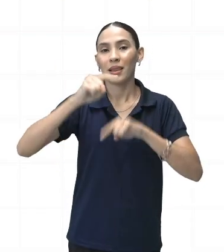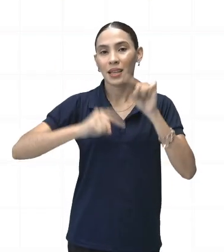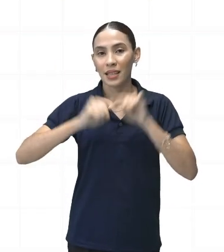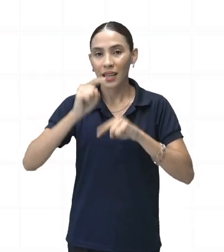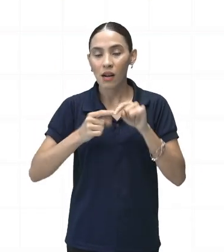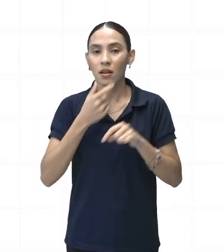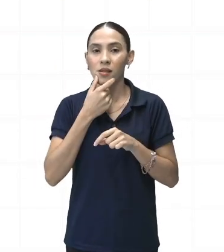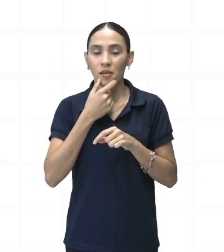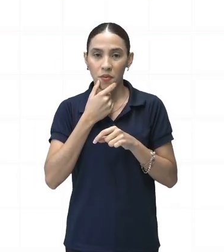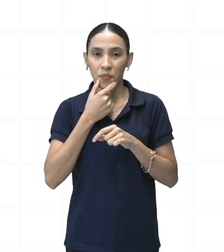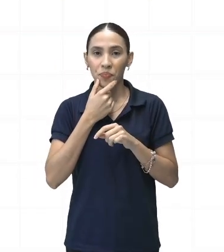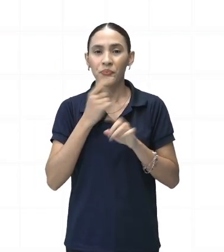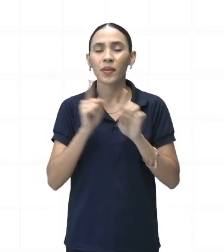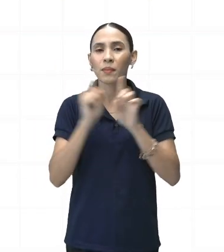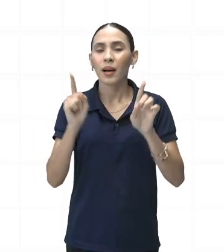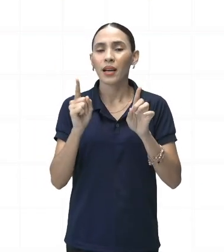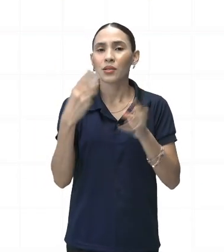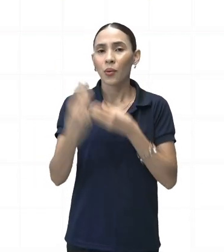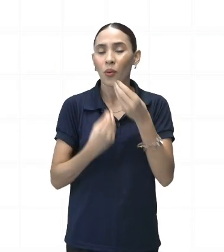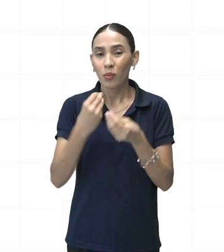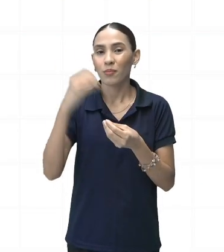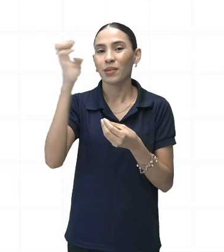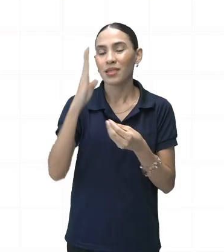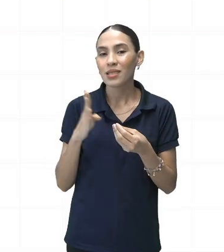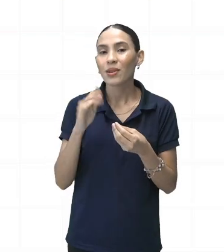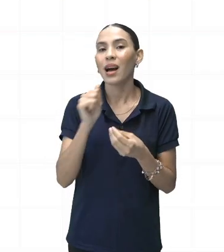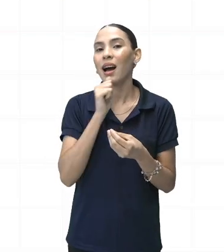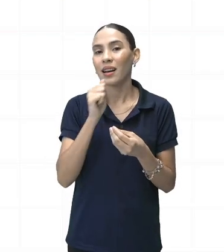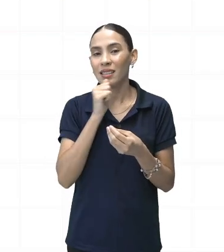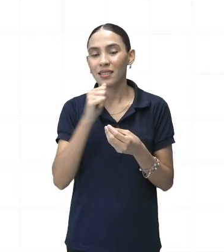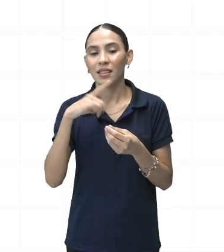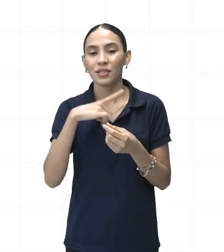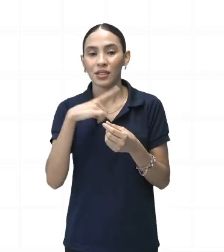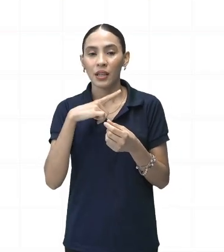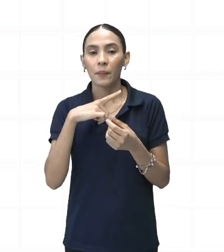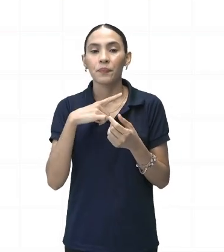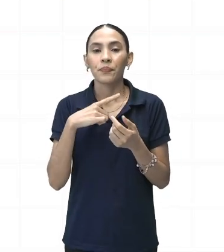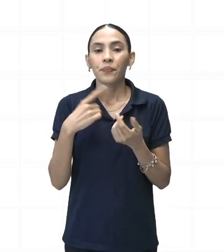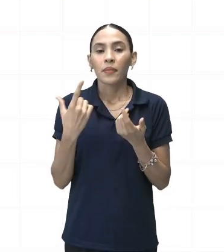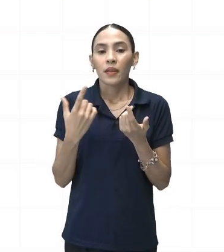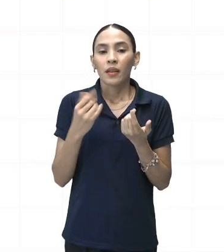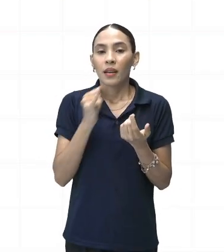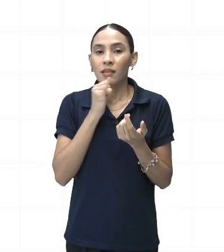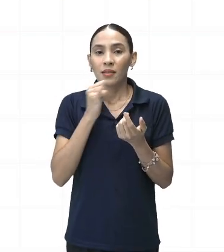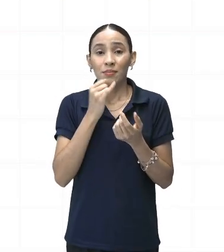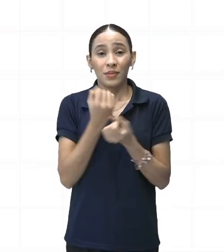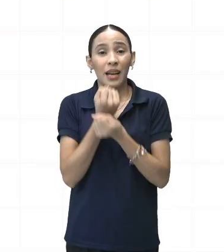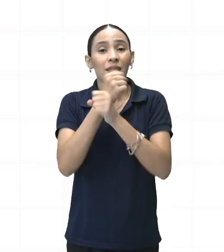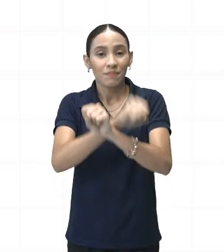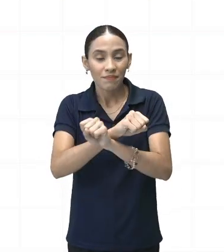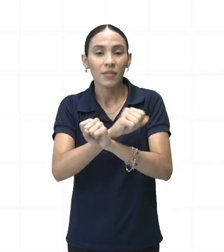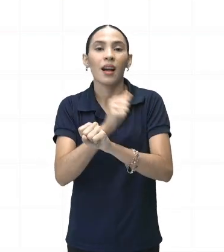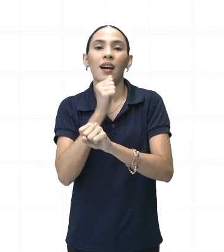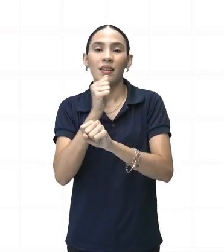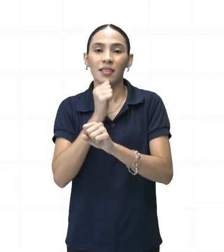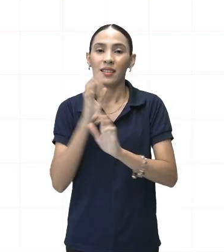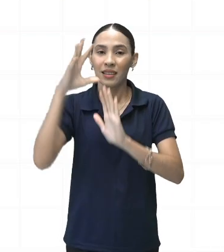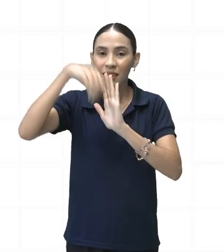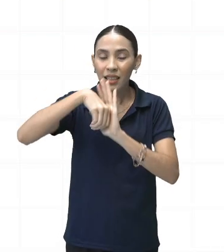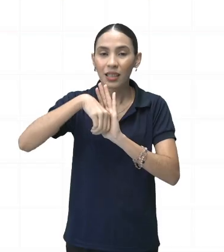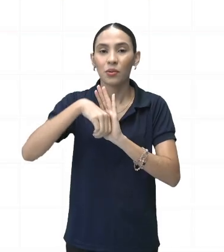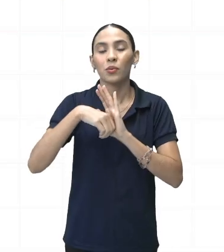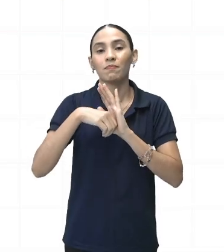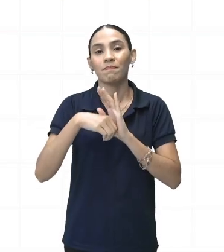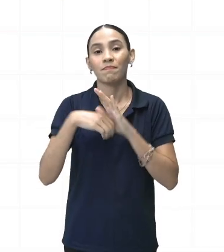produtos ingleses. E como o Brasil ainda tinha a questão da escravização dentro do seu